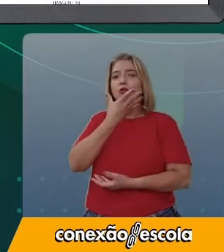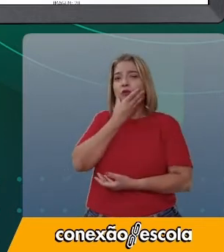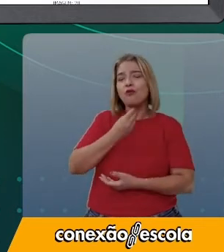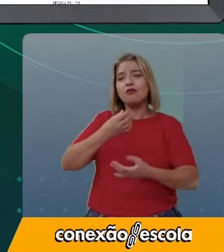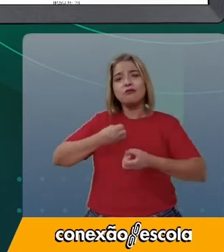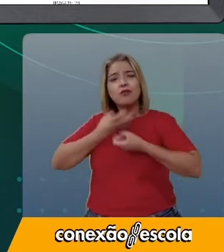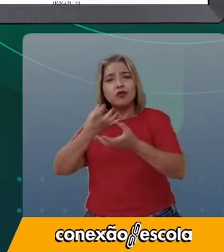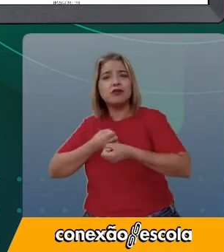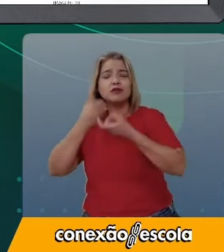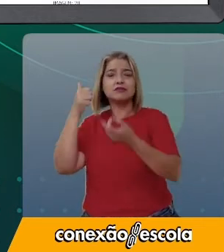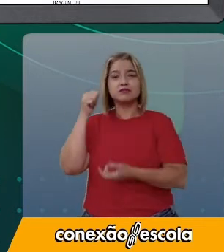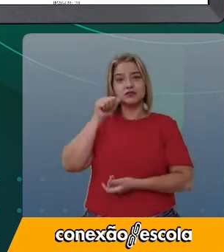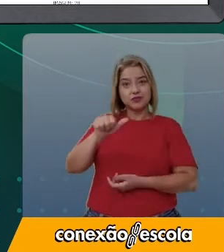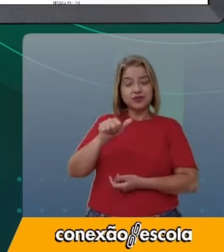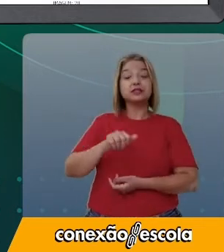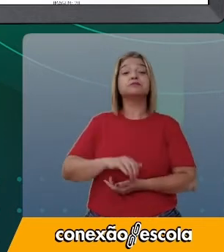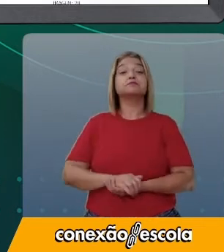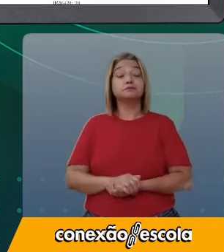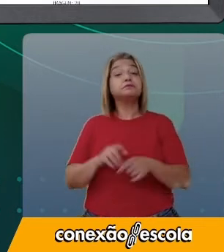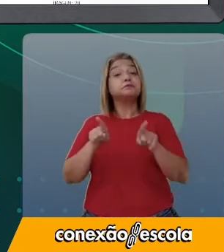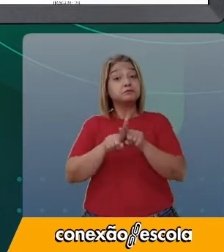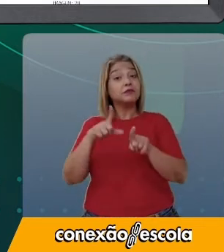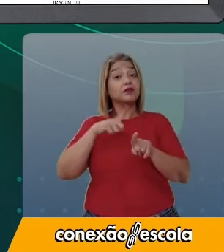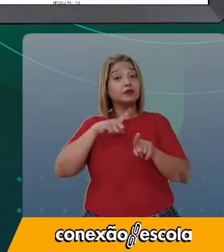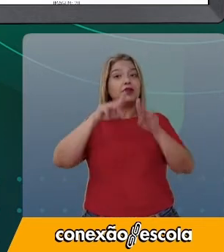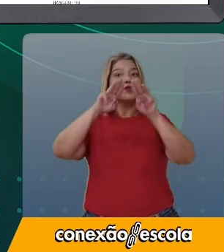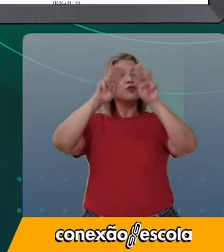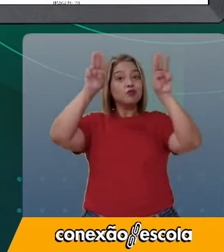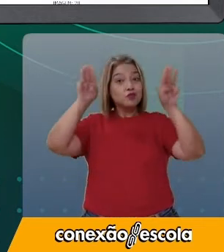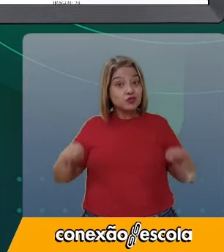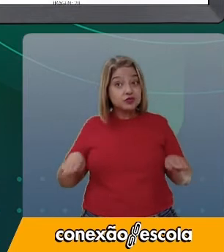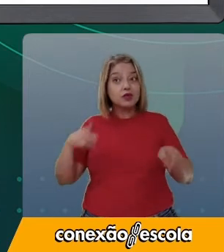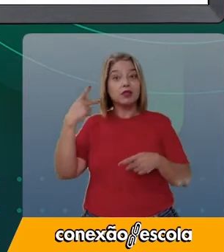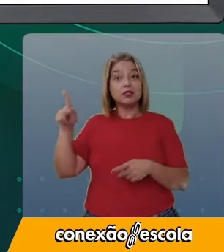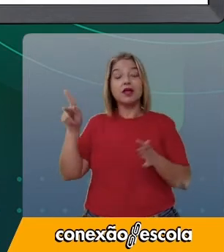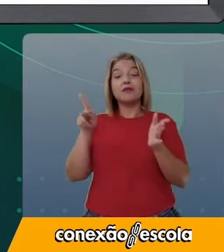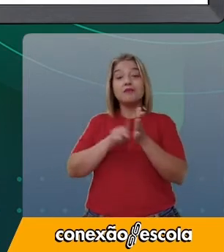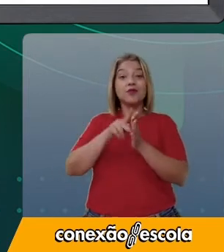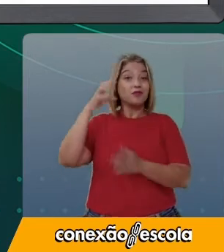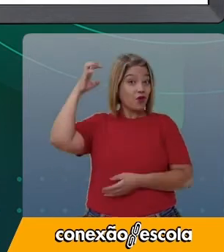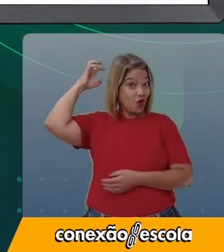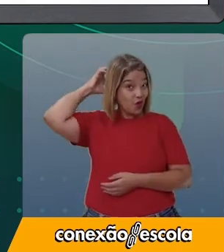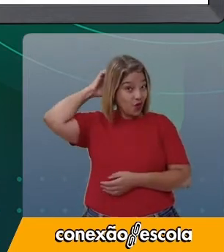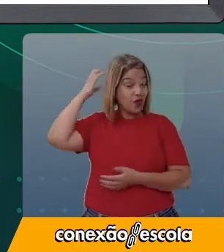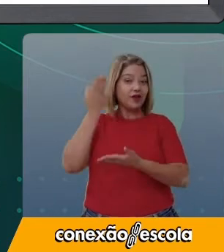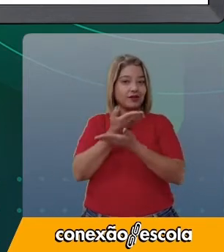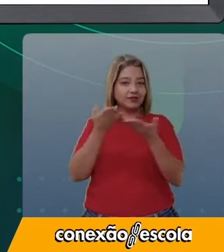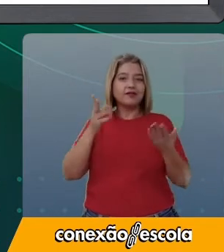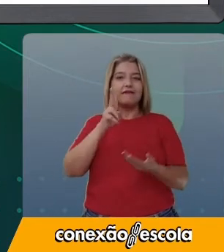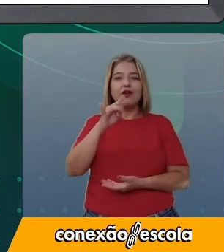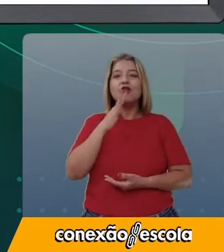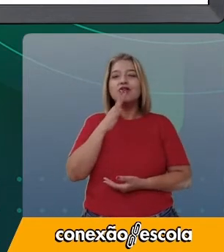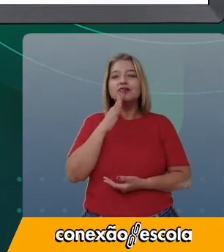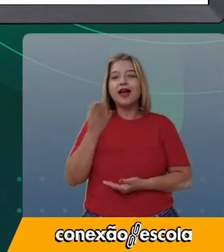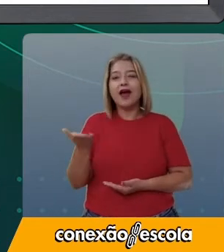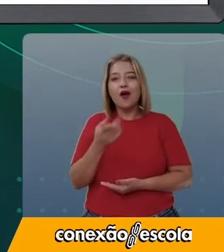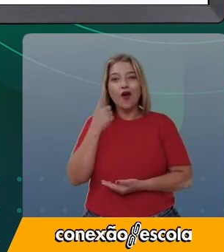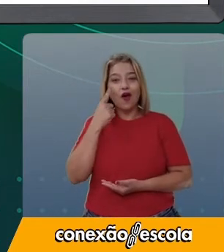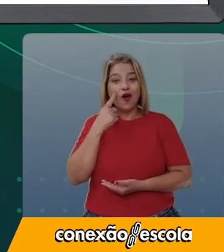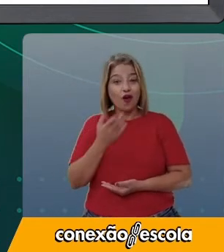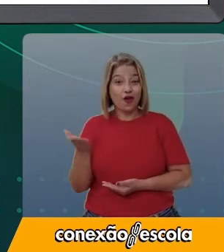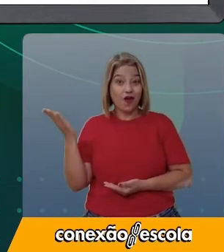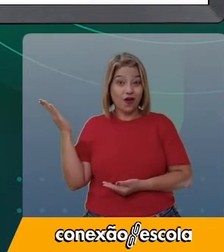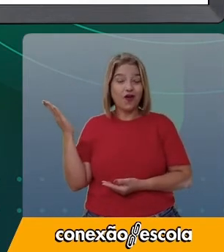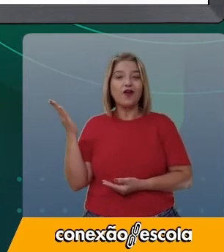poetisas. Então, e tem o Museu Cora Coralina, que vocês vão conhecer agora